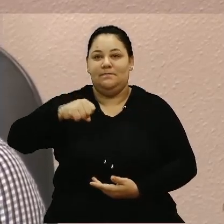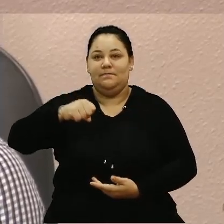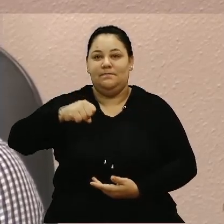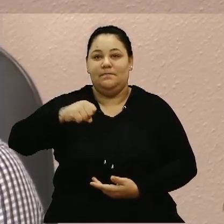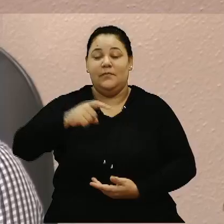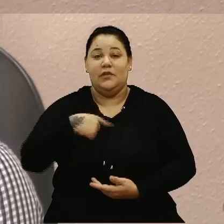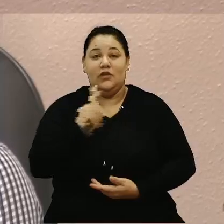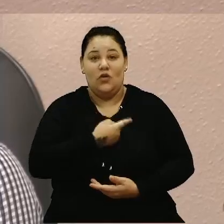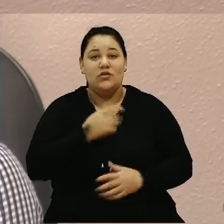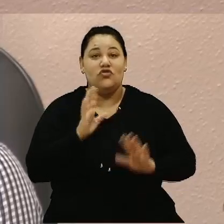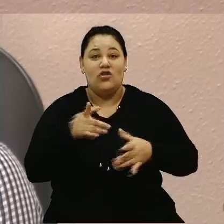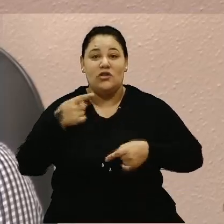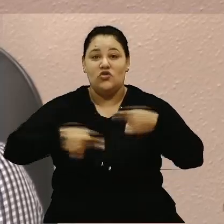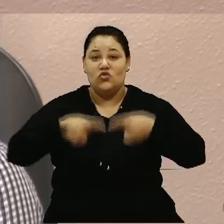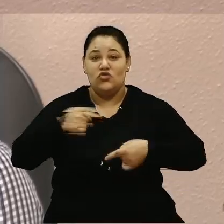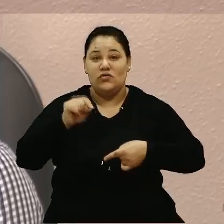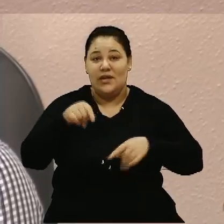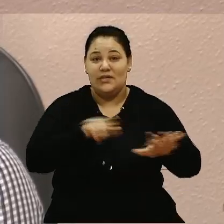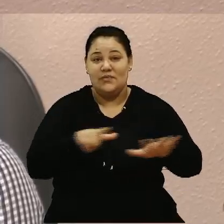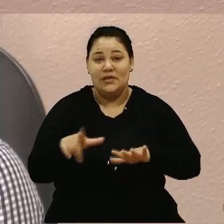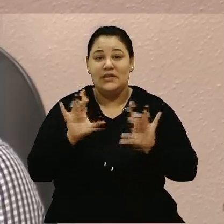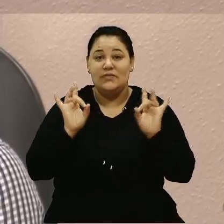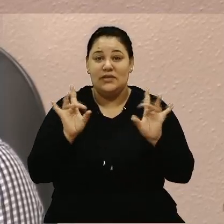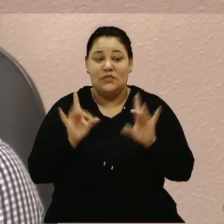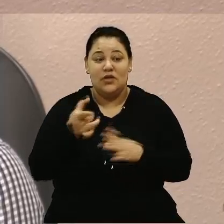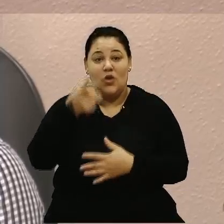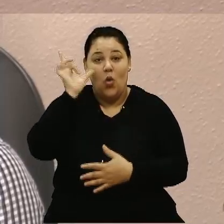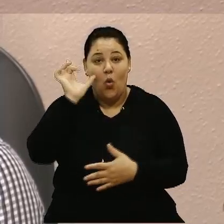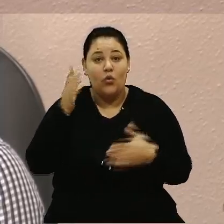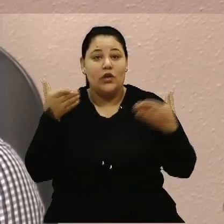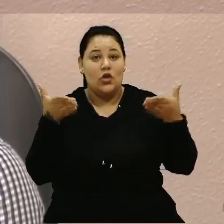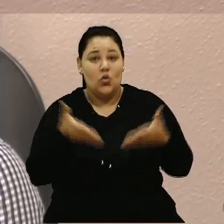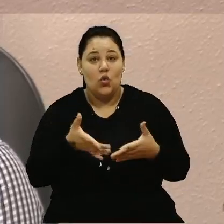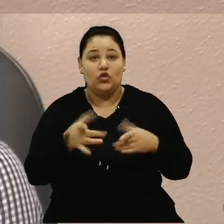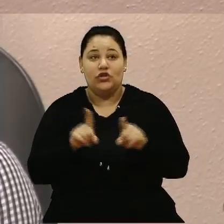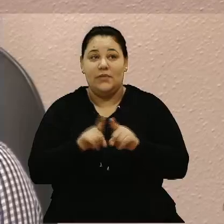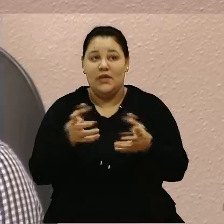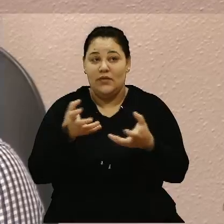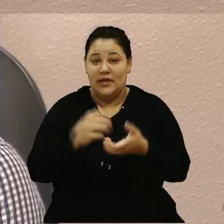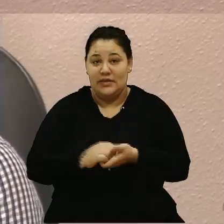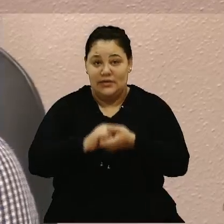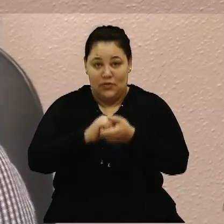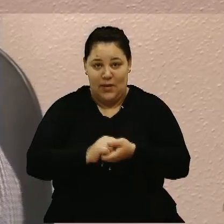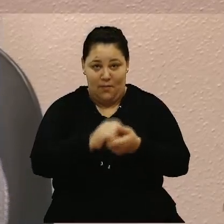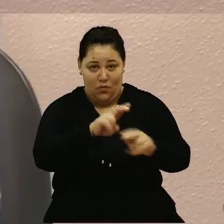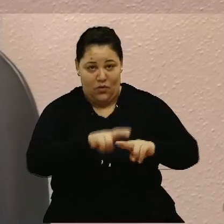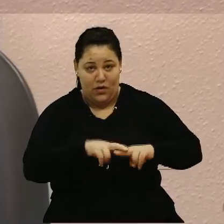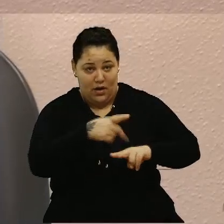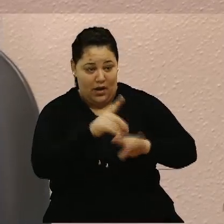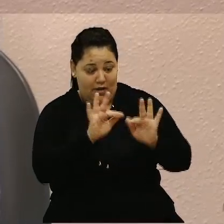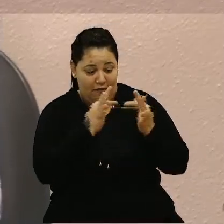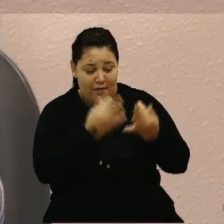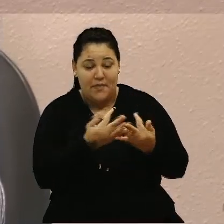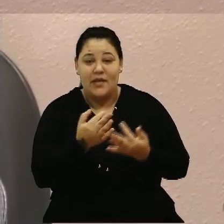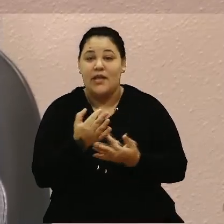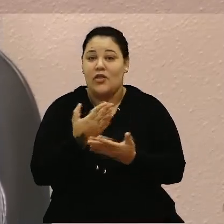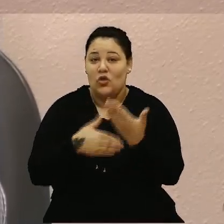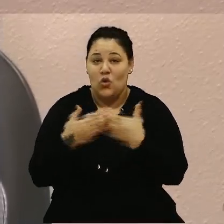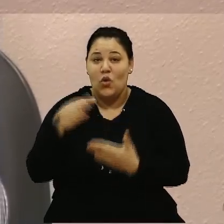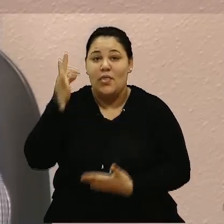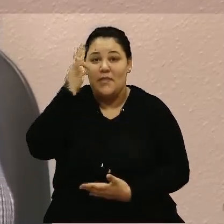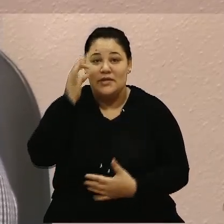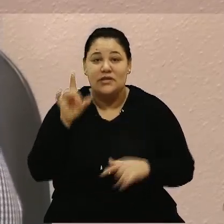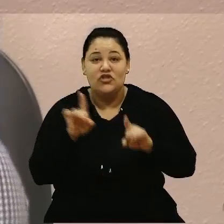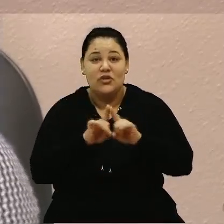vem discutindo nessa semana, especialmente ontem e hoje. E gostaria de saudar por isso aqui a família, que se encontra presente, a